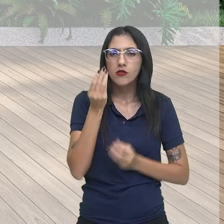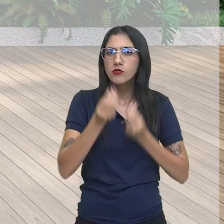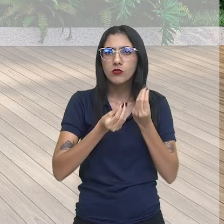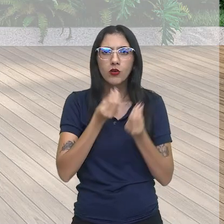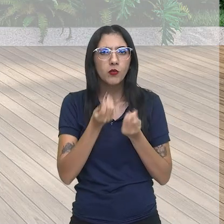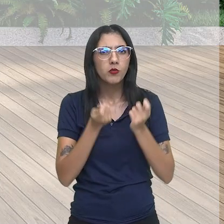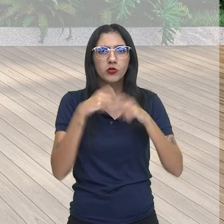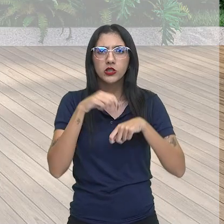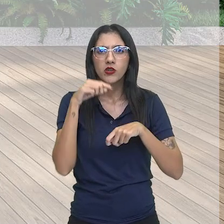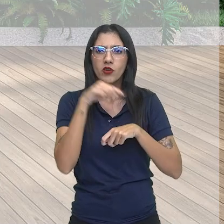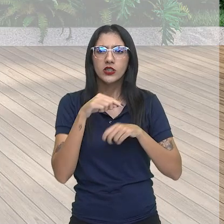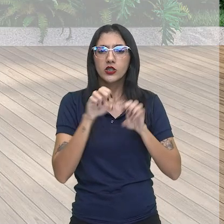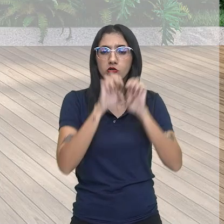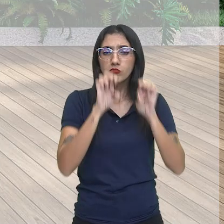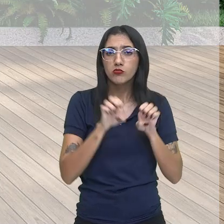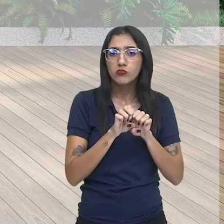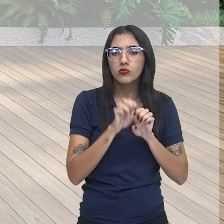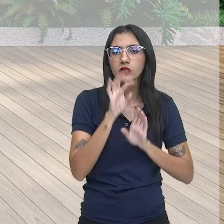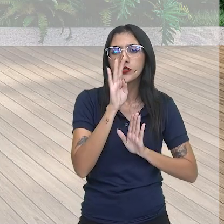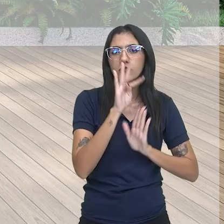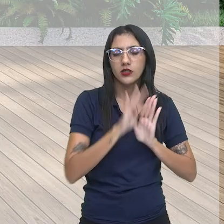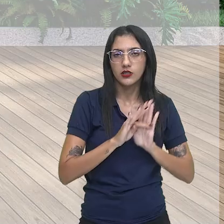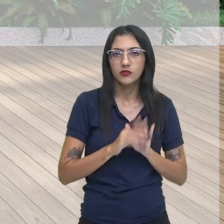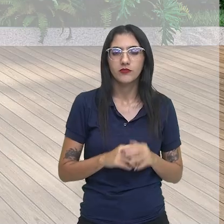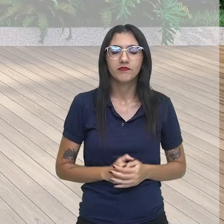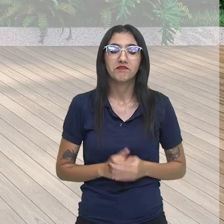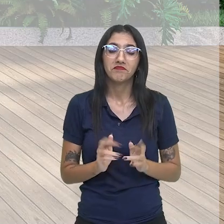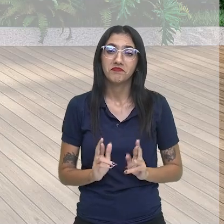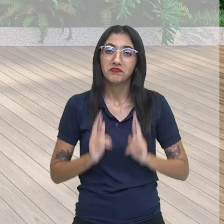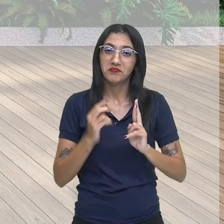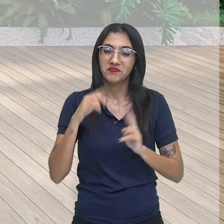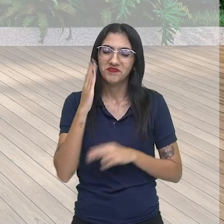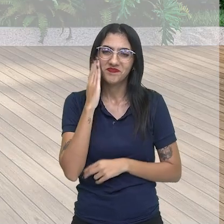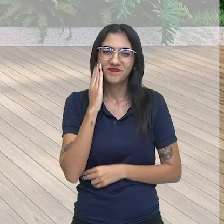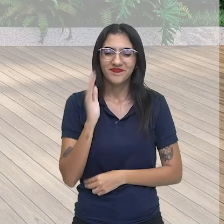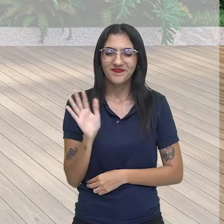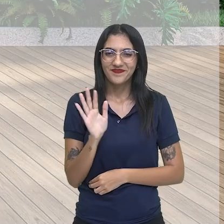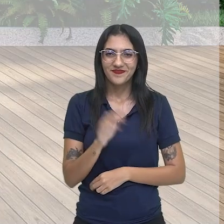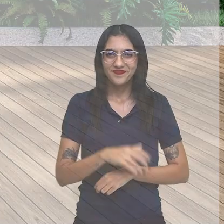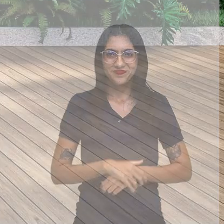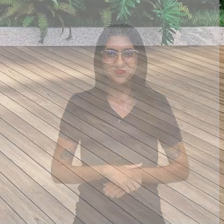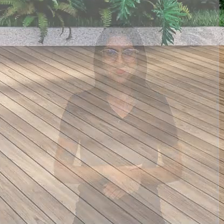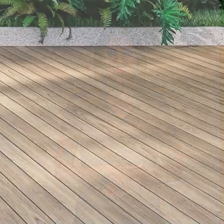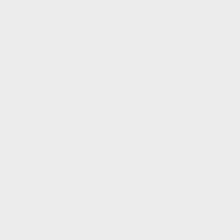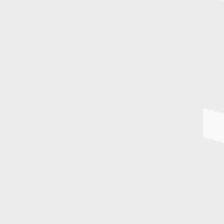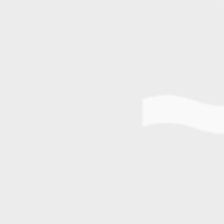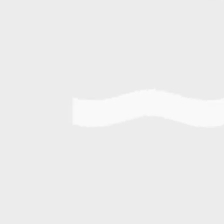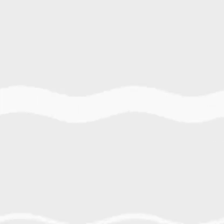faz esse tipo de interpretação. Espero que vocês tenham compreendido e até a próxima.